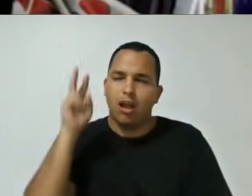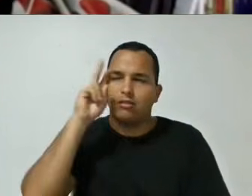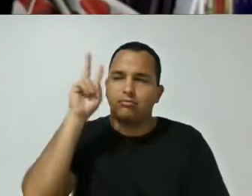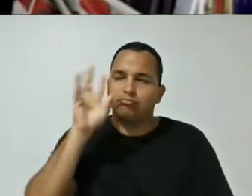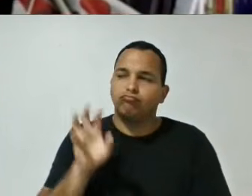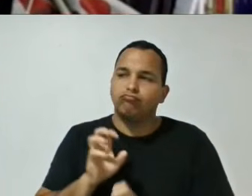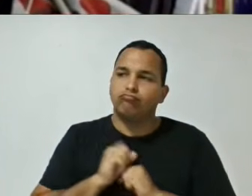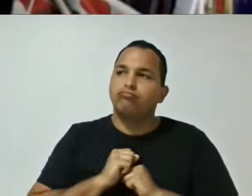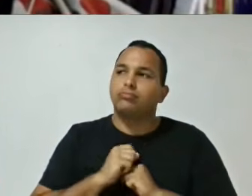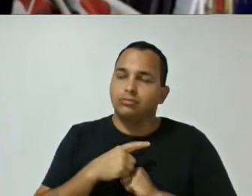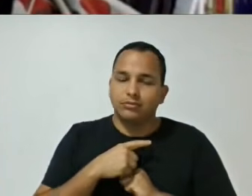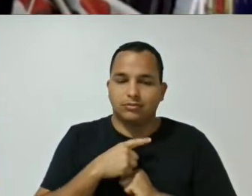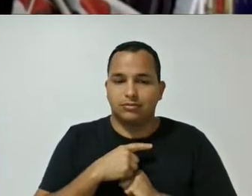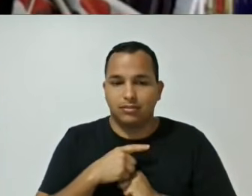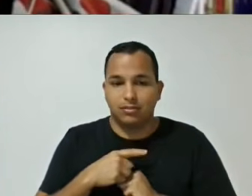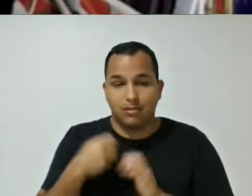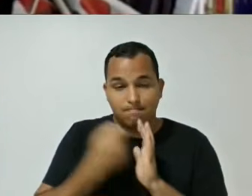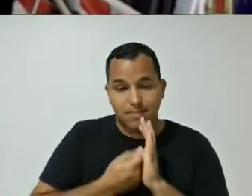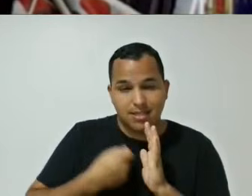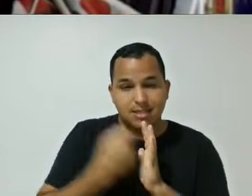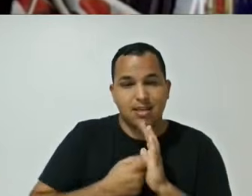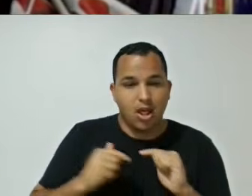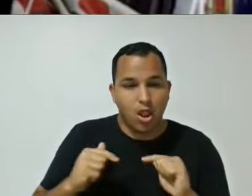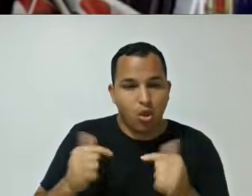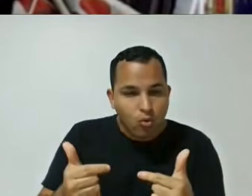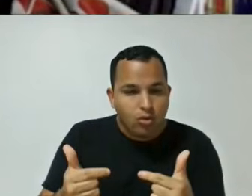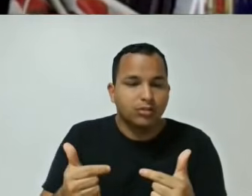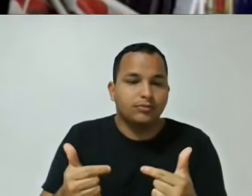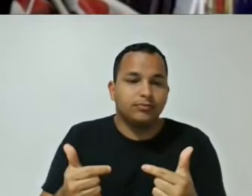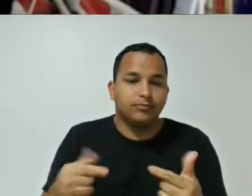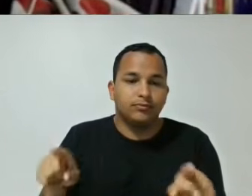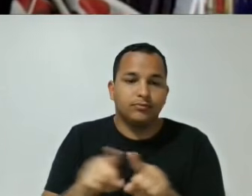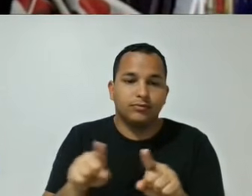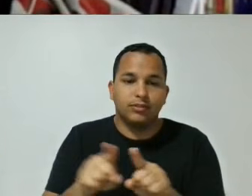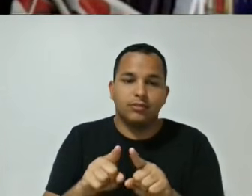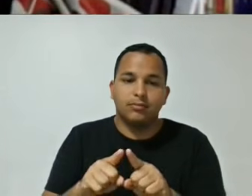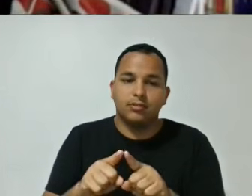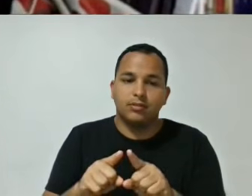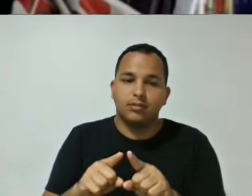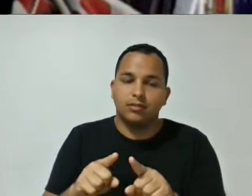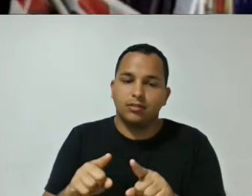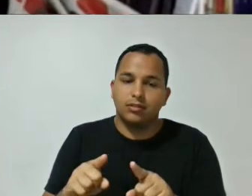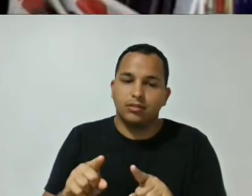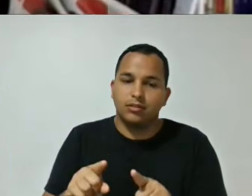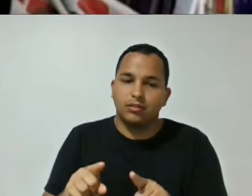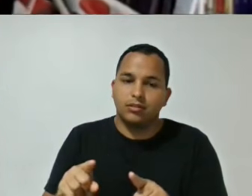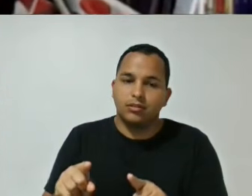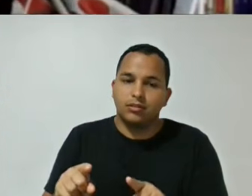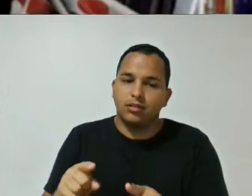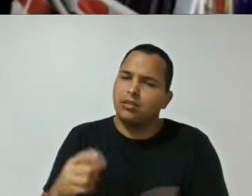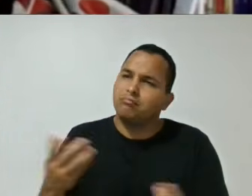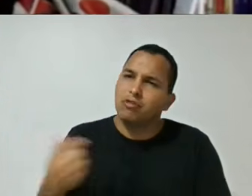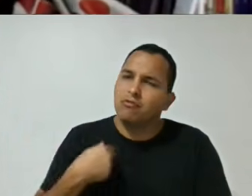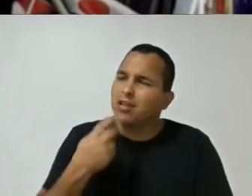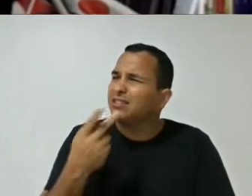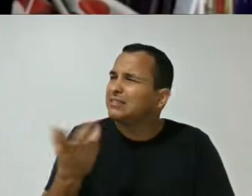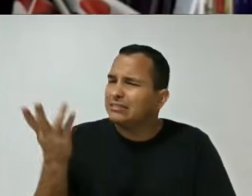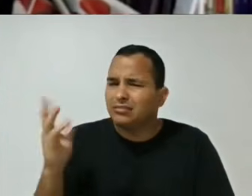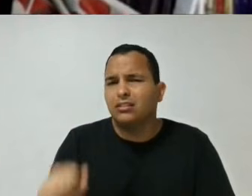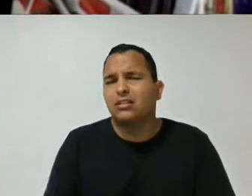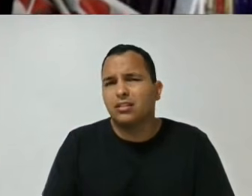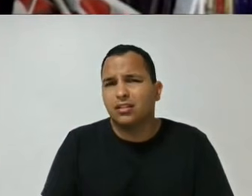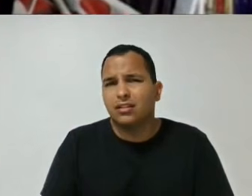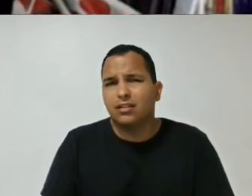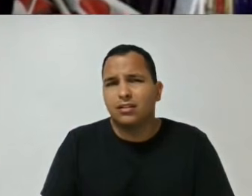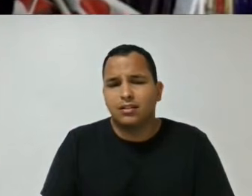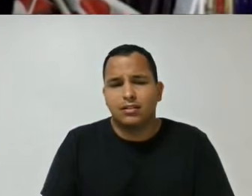da persistência, da luta, essa questão da inspiração, né? Porque eu falei, puxa vida, eu